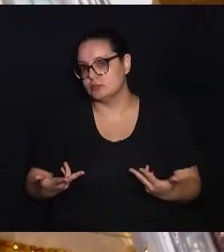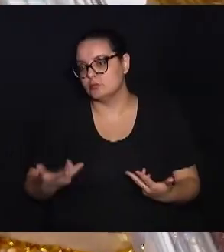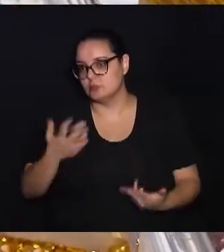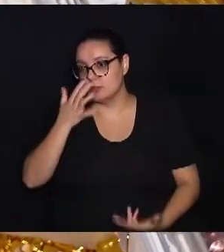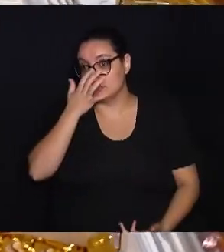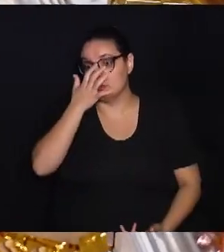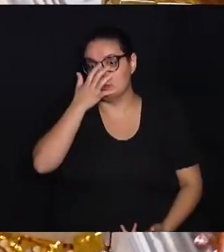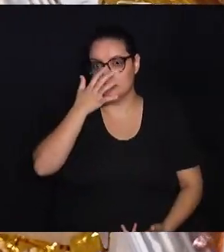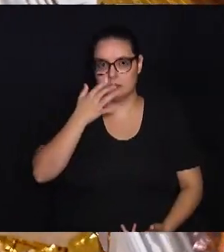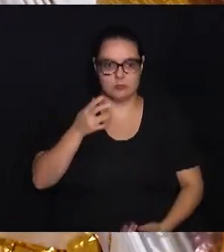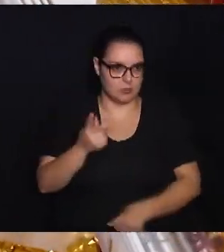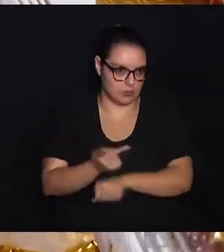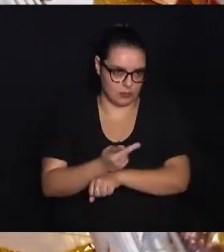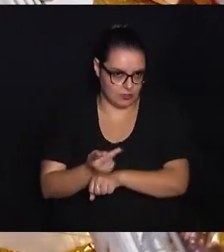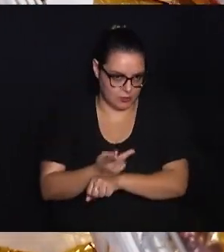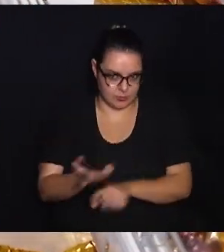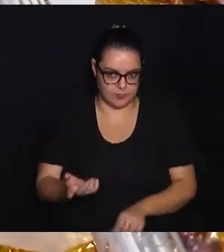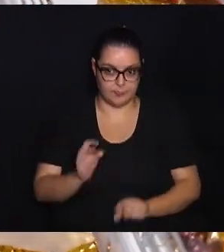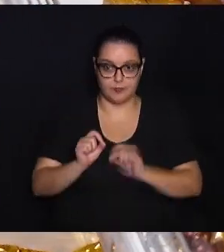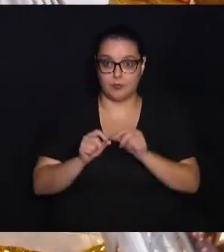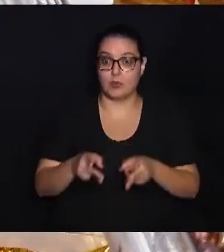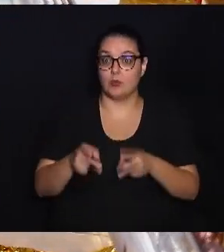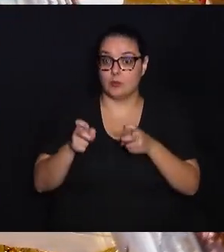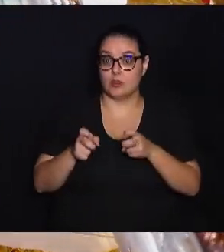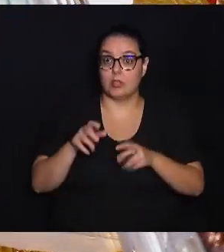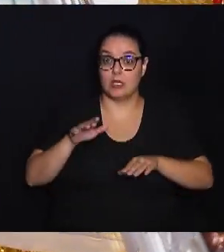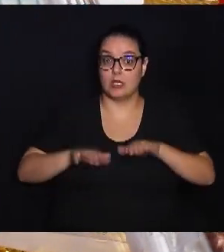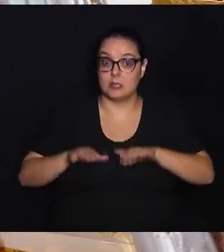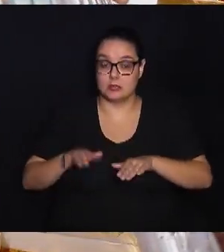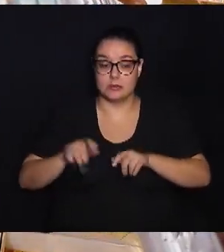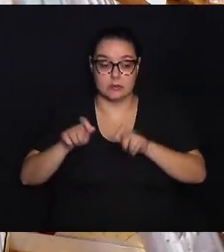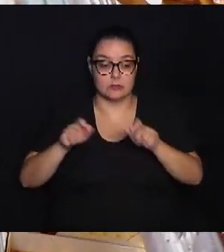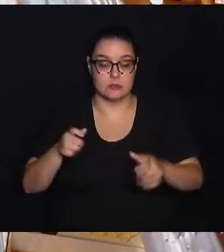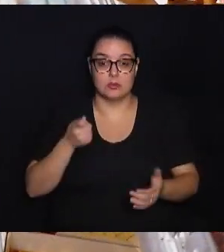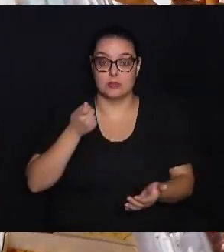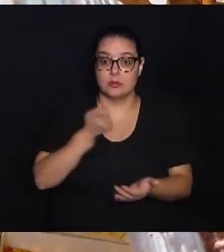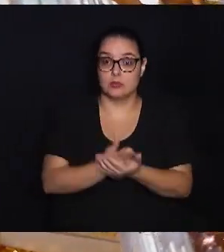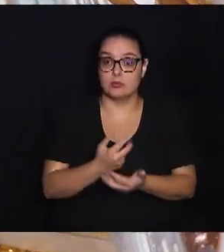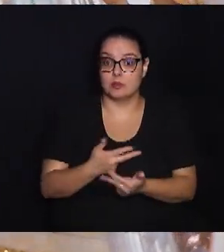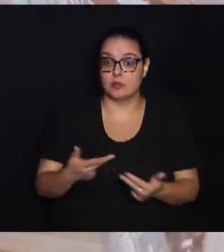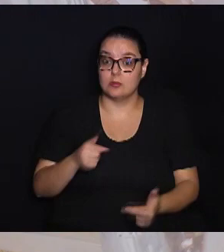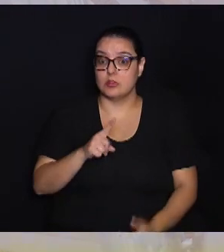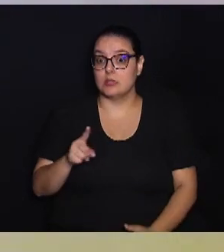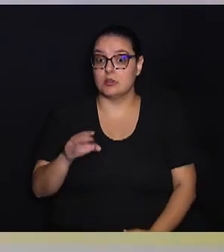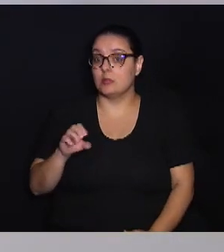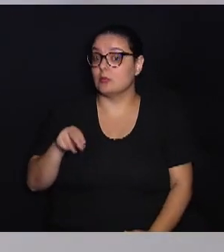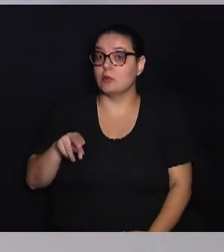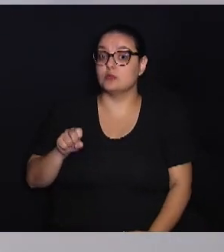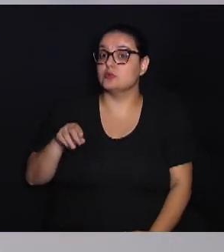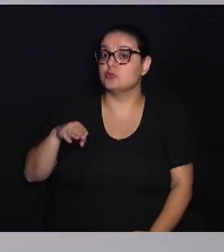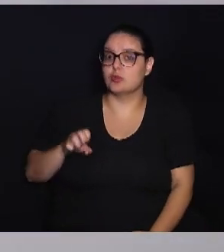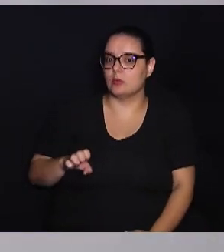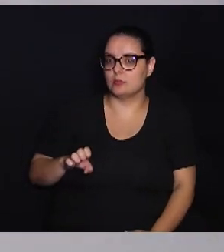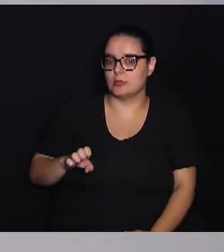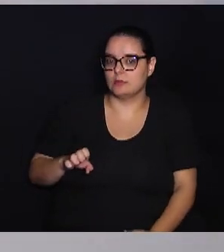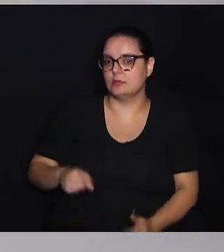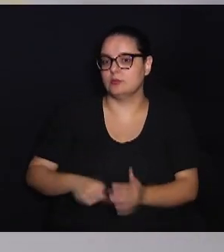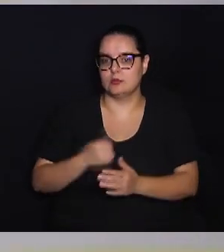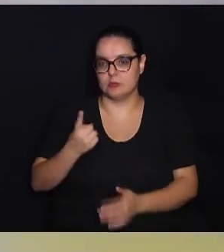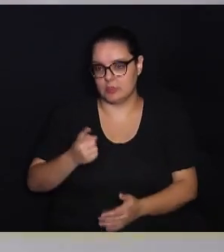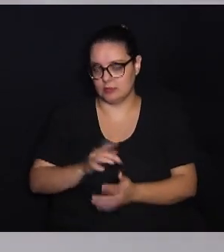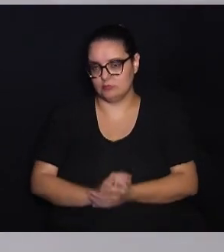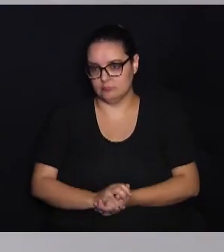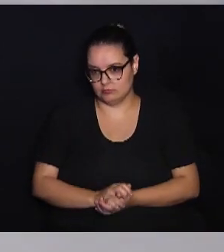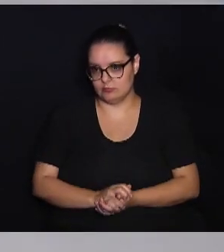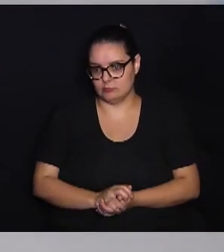você busca. O que a gente percebe? Que muita gente compra as coisas e não consomem elas compra por inteiramente.